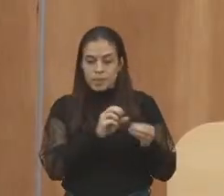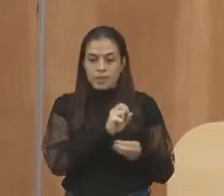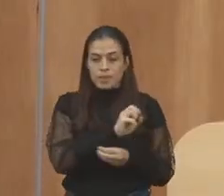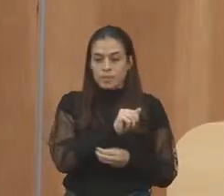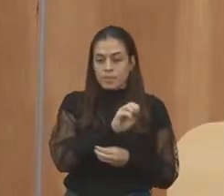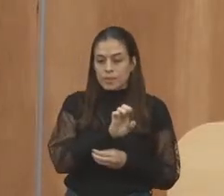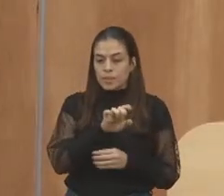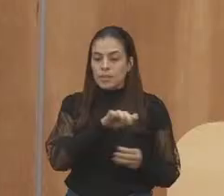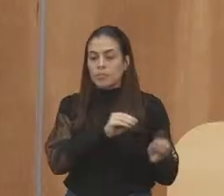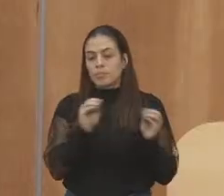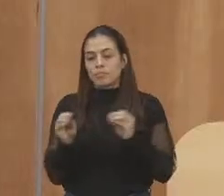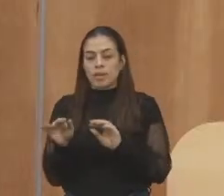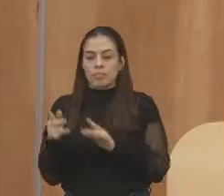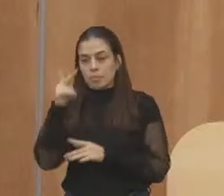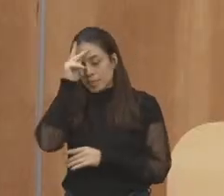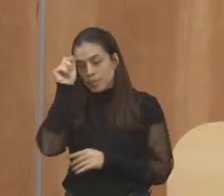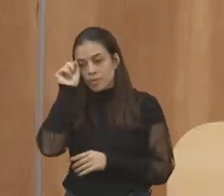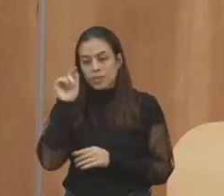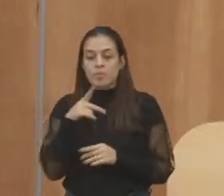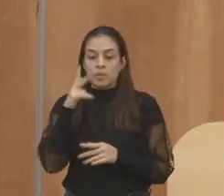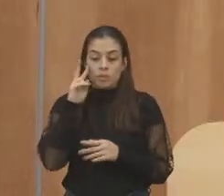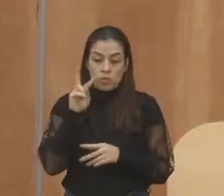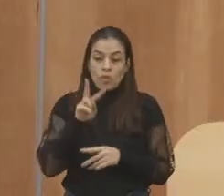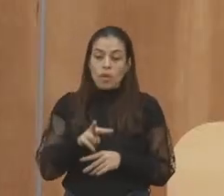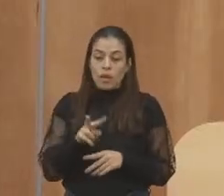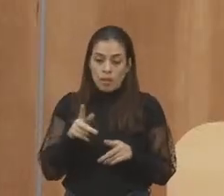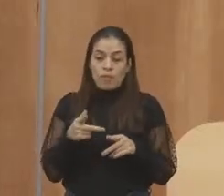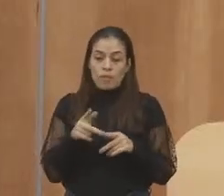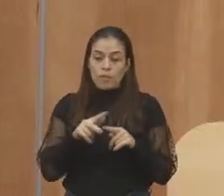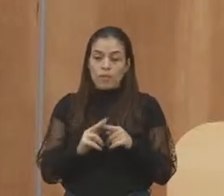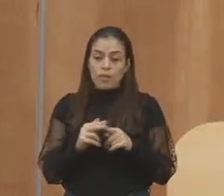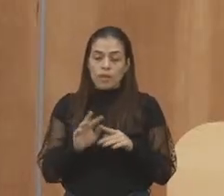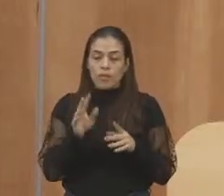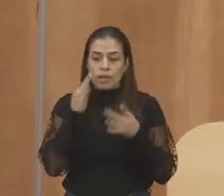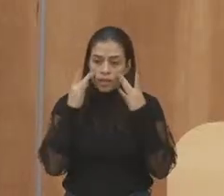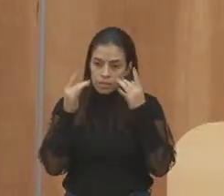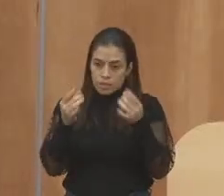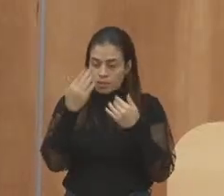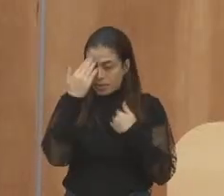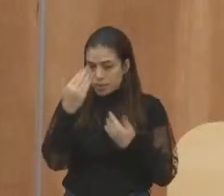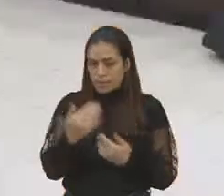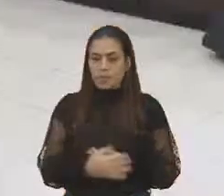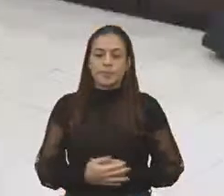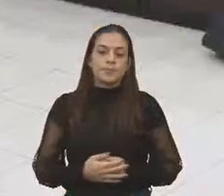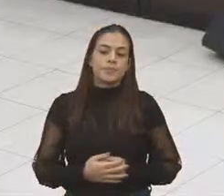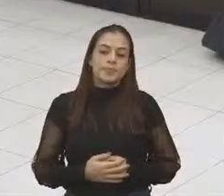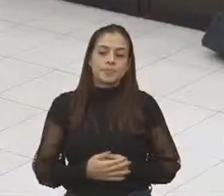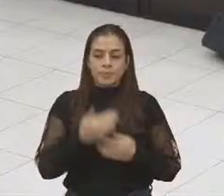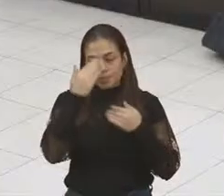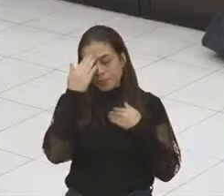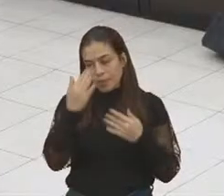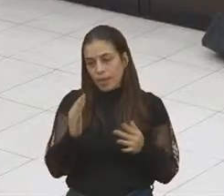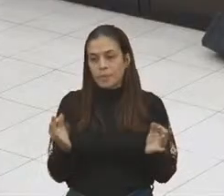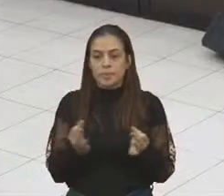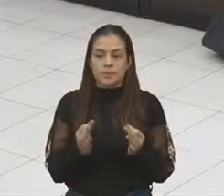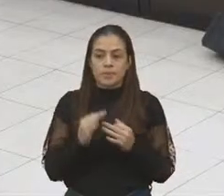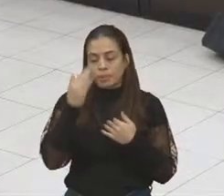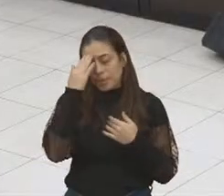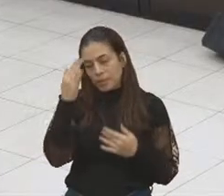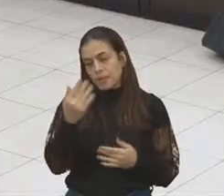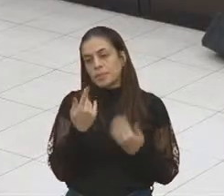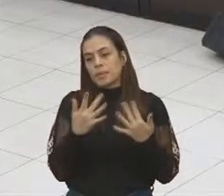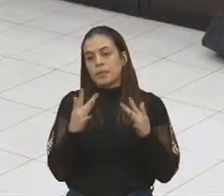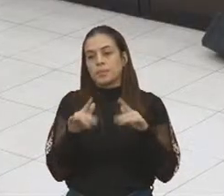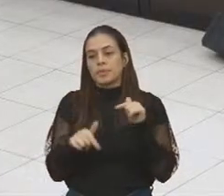para a prefeitura. Mas eu vou checar, agradeço a atenção, aí, o olhar atento. Perfeito. Obrigado, Guilherme. Parabéns pelo trabalho.